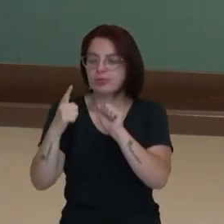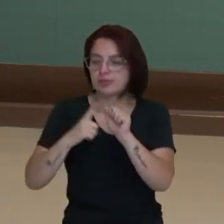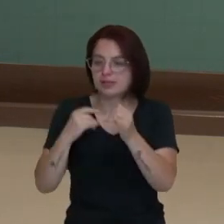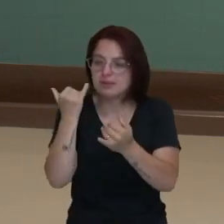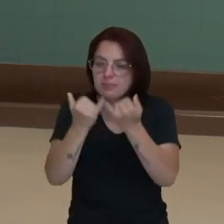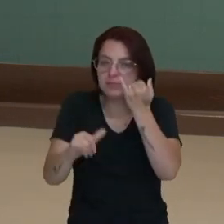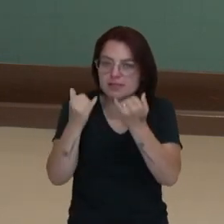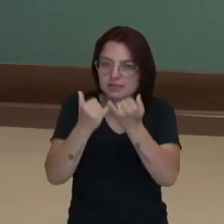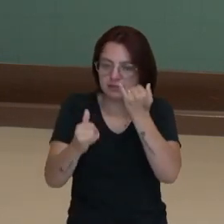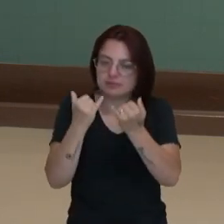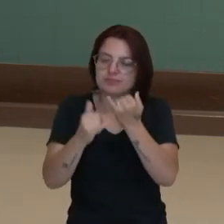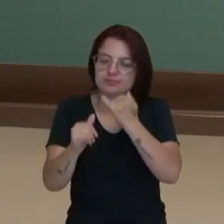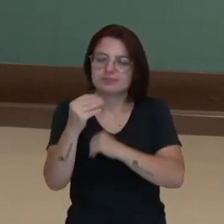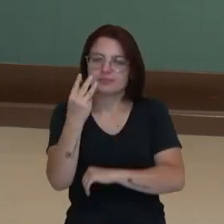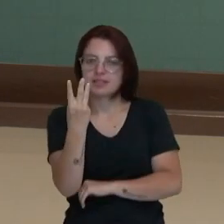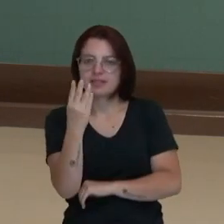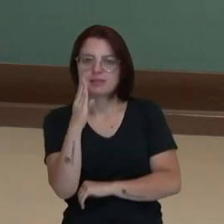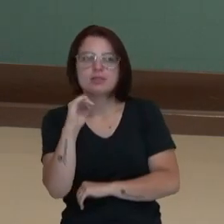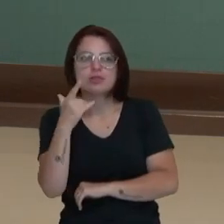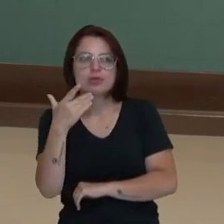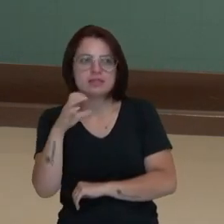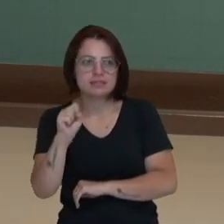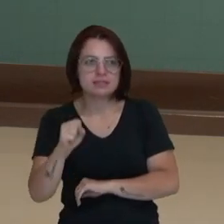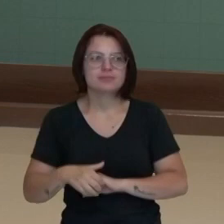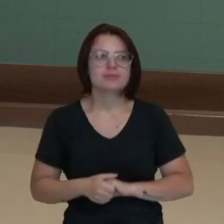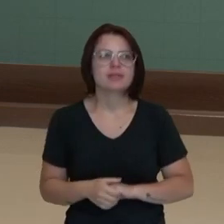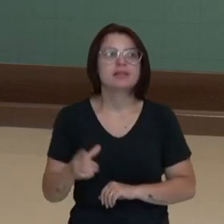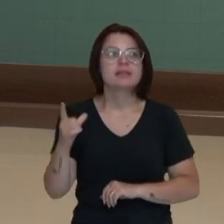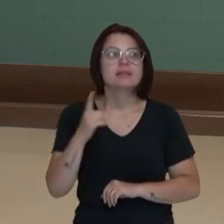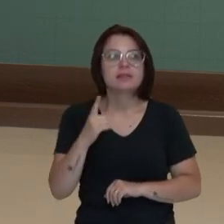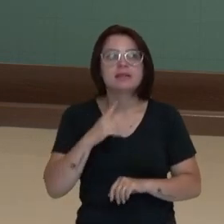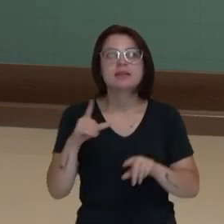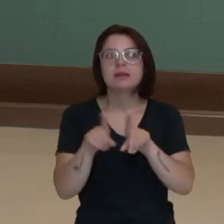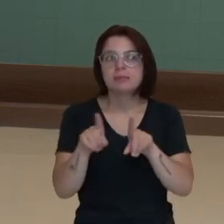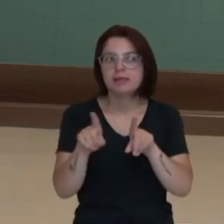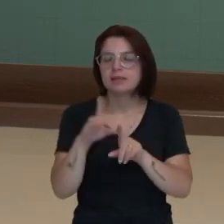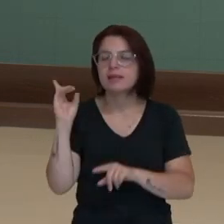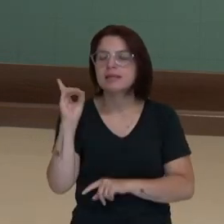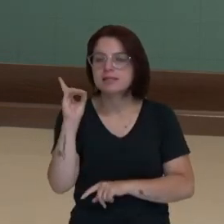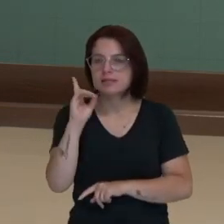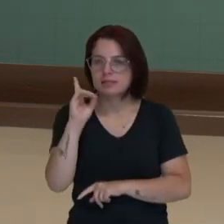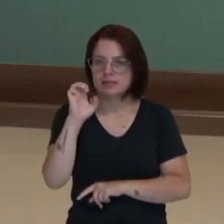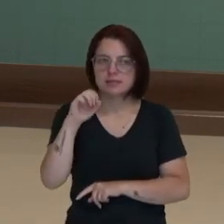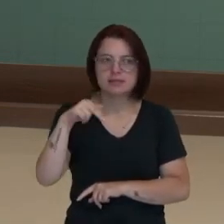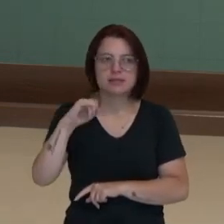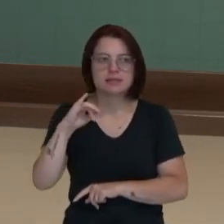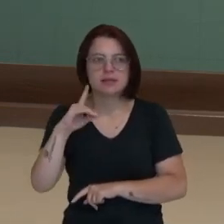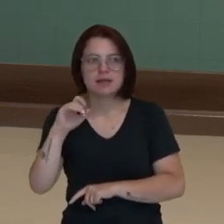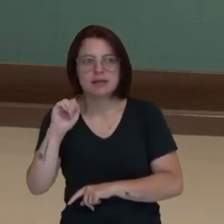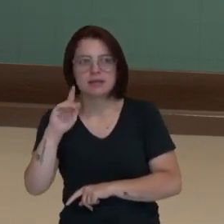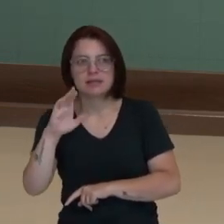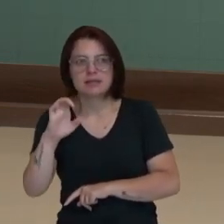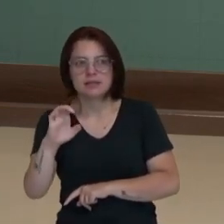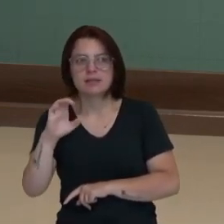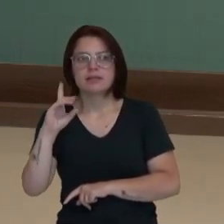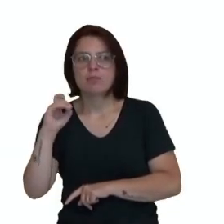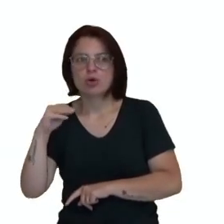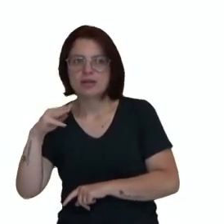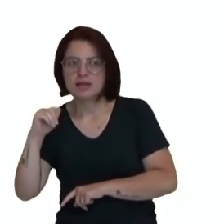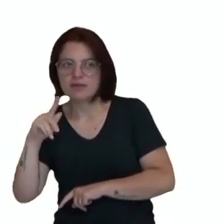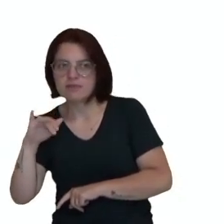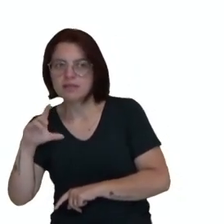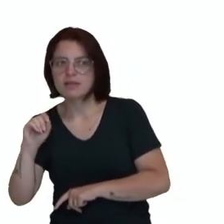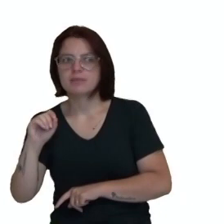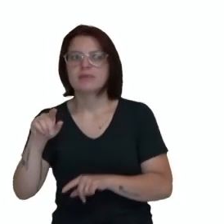aproximadamente 3 bilhões de habitantes. Nós também vamos ter densidade demográfica ou população relativa, que é